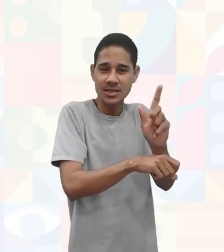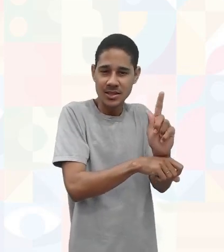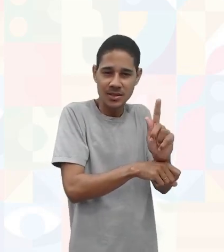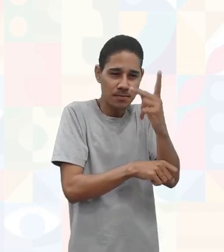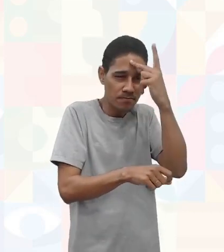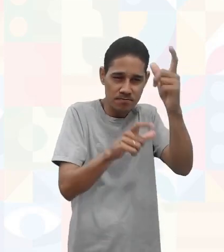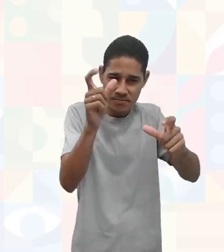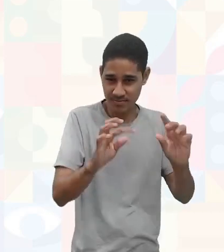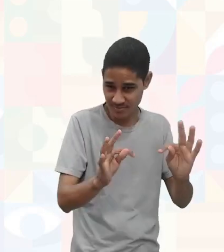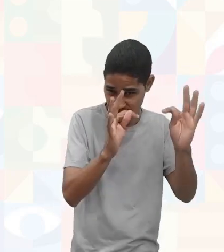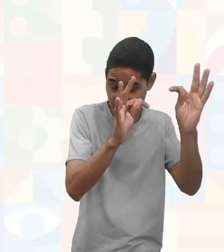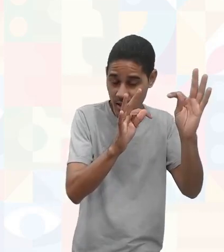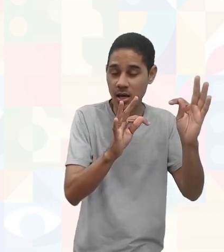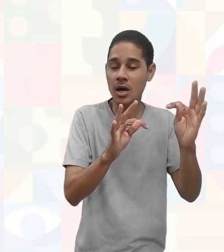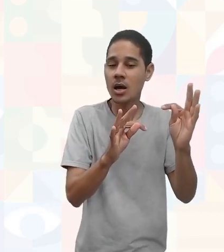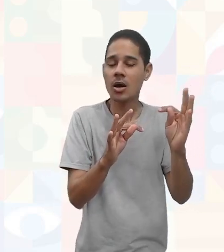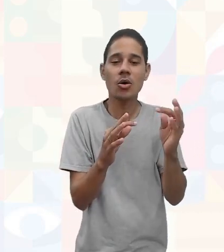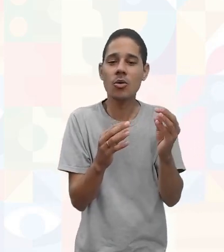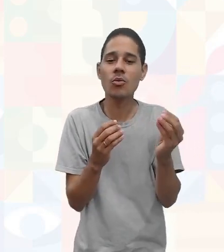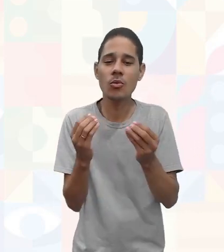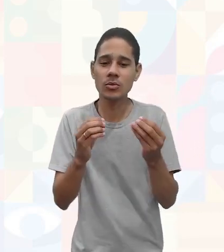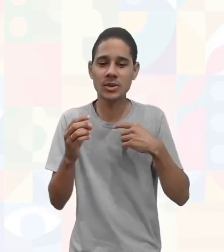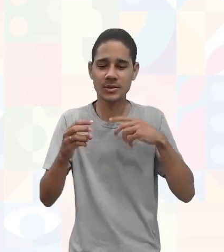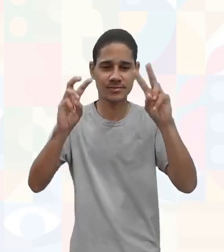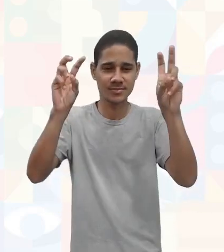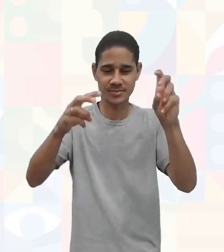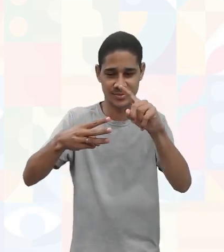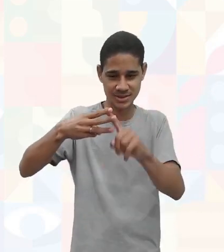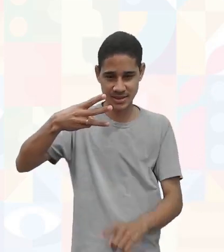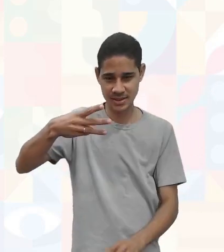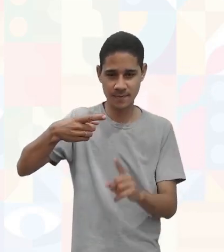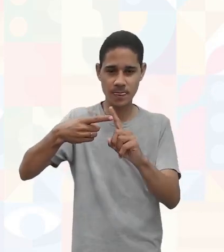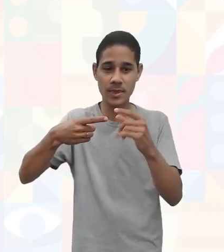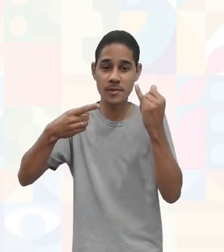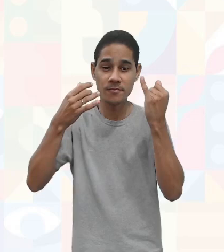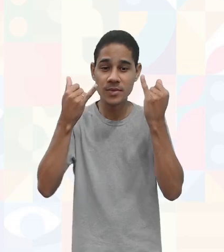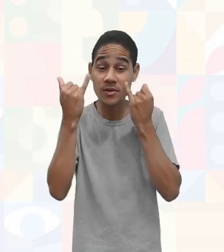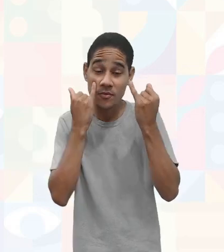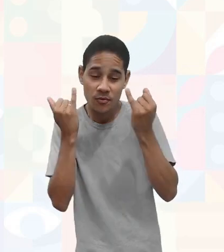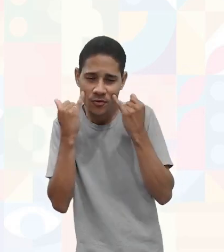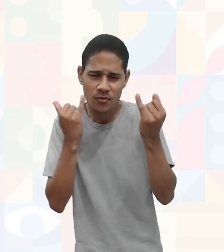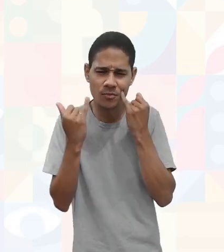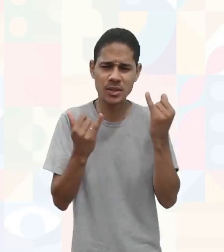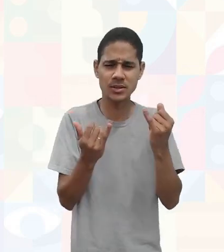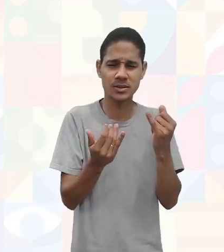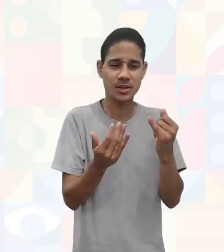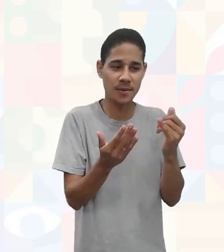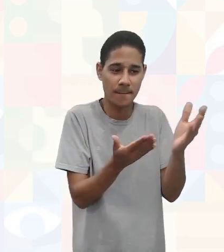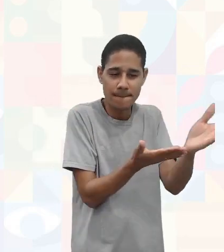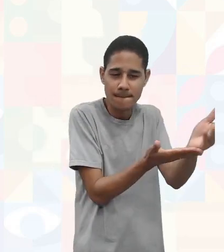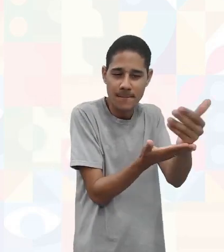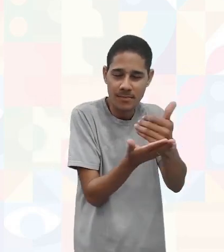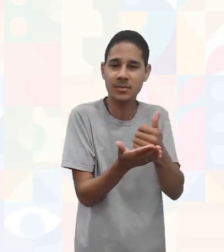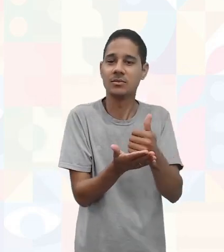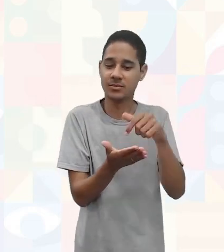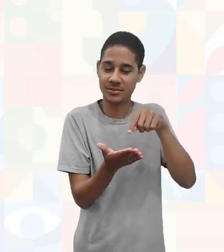humano, 3 tópicos importantes que são as informações e o banco de dados de recursos humanos, que deve